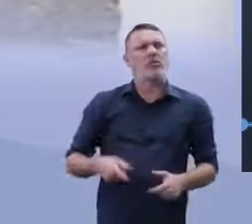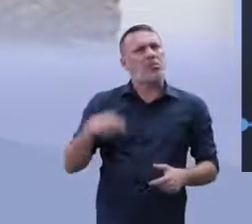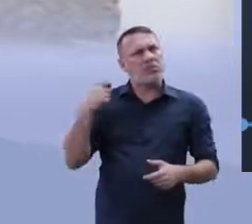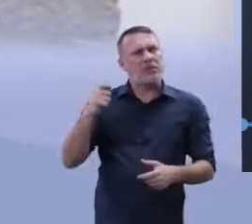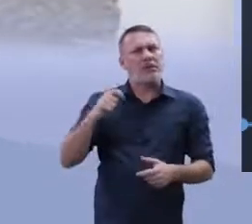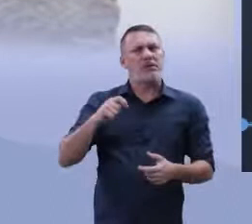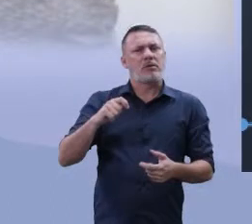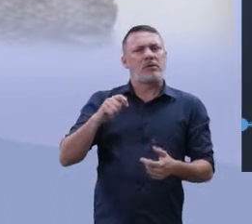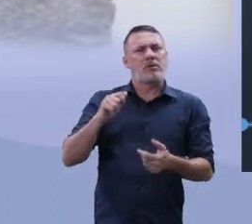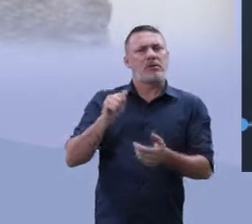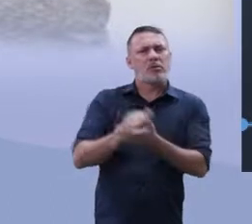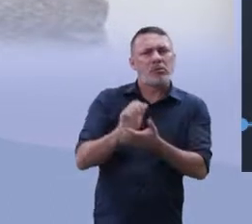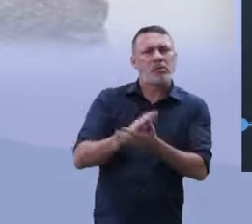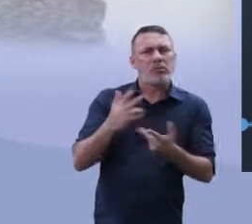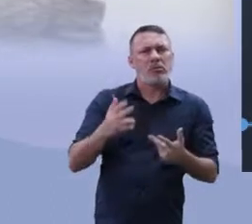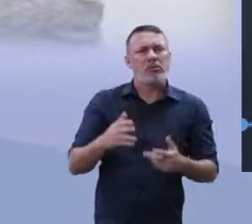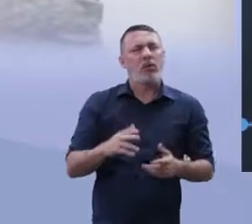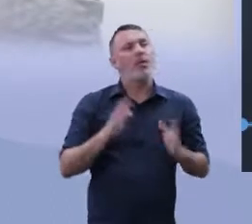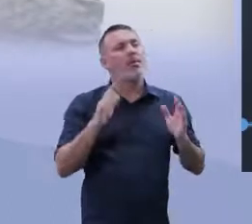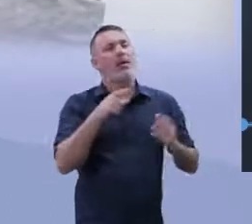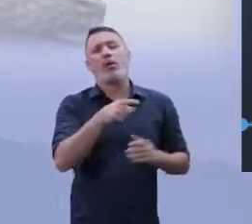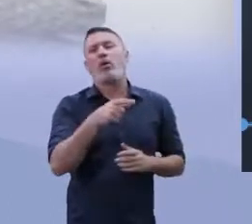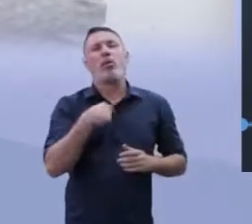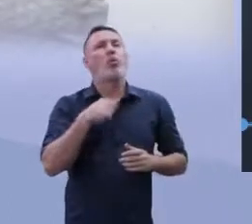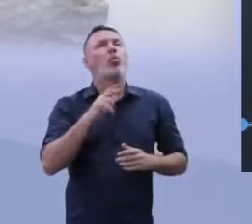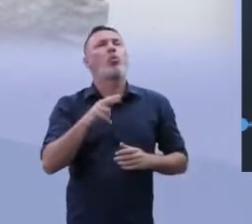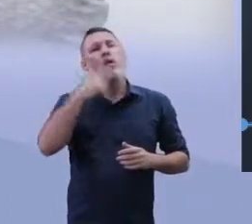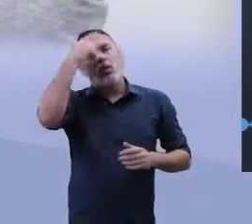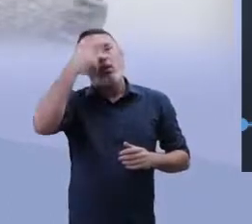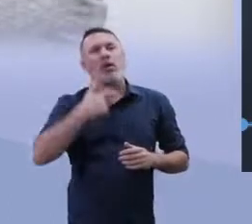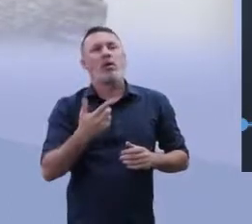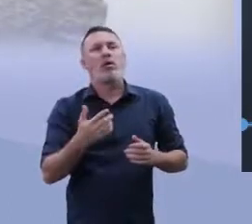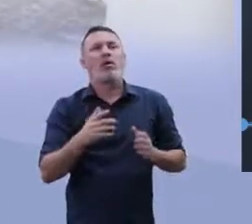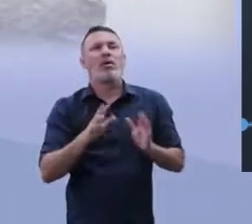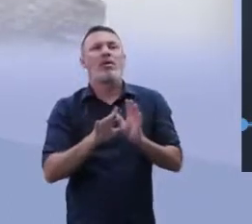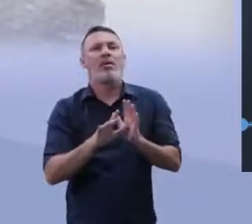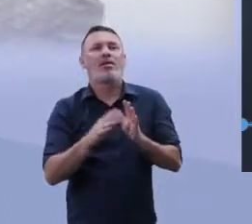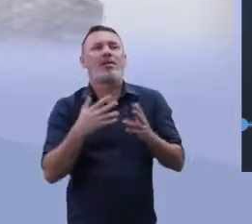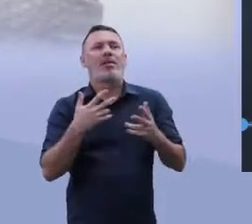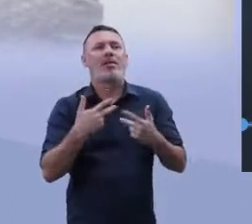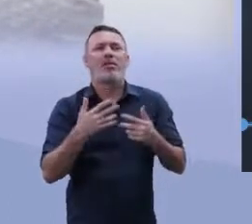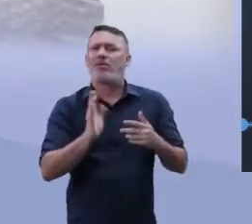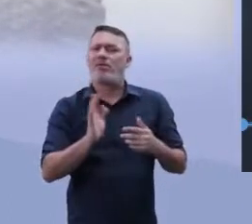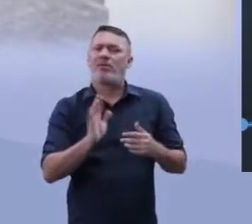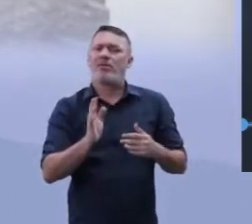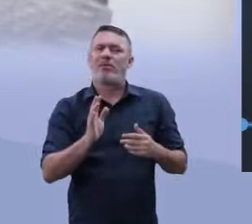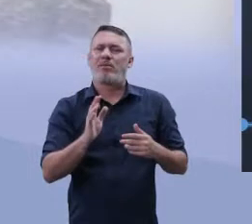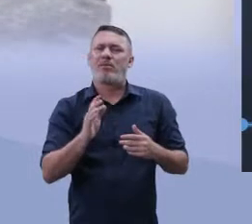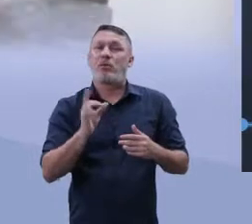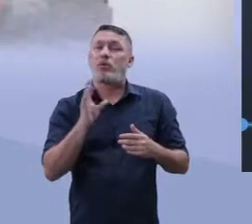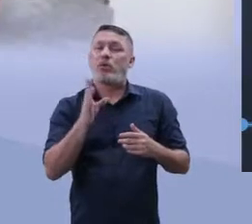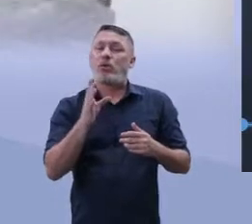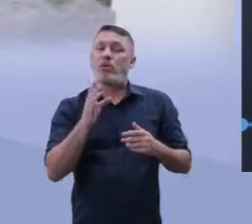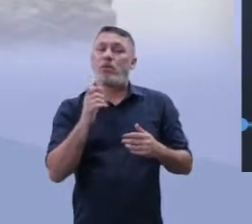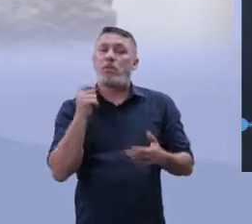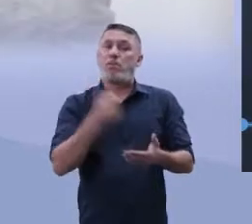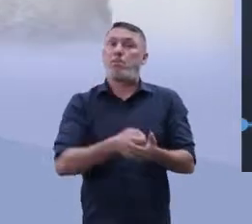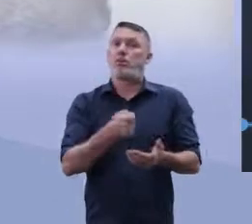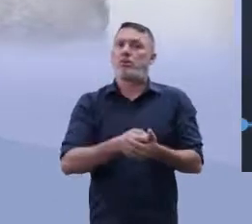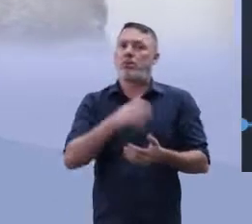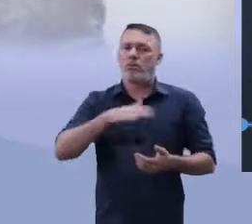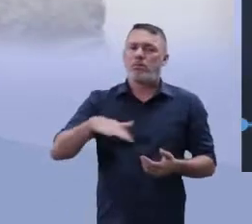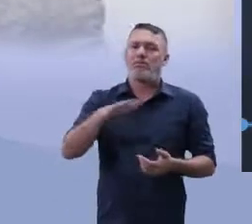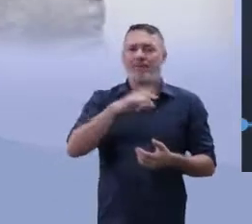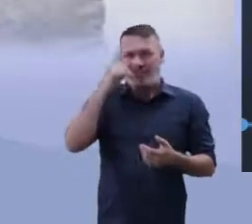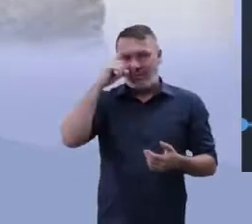ter tomado suspensão. Professor, eu não sou um bandido, você não está falando... Estou fazendo uma relação que nós temos essa ideia de punição. Às vezes